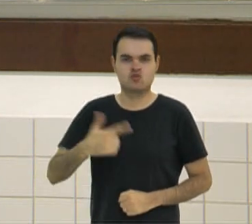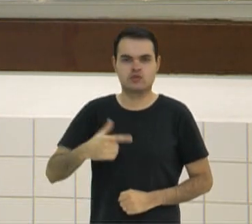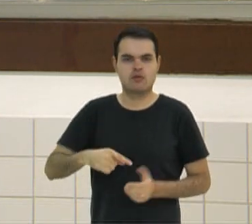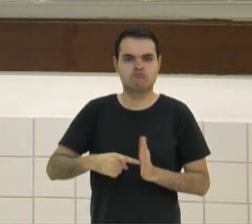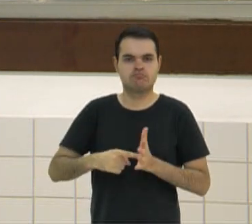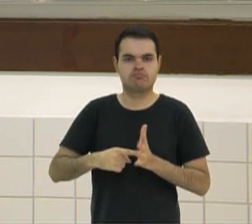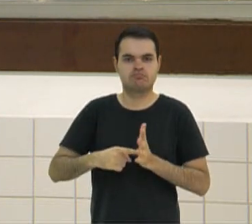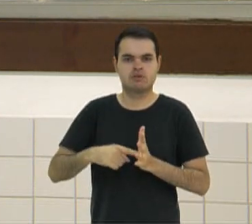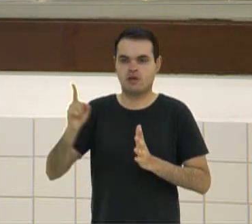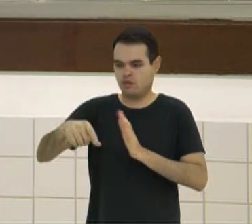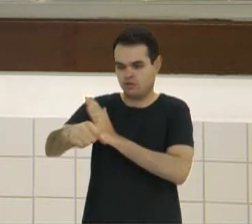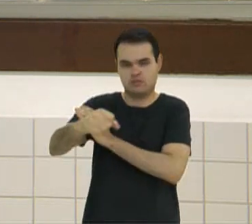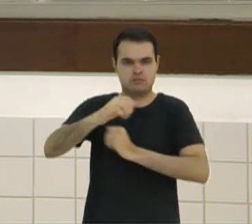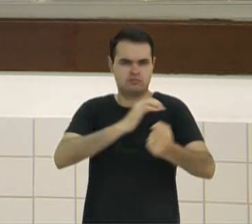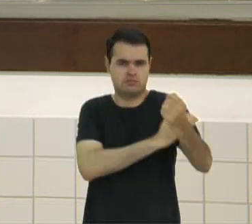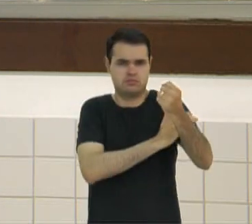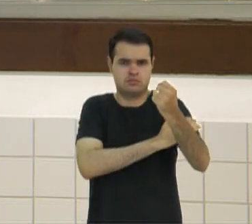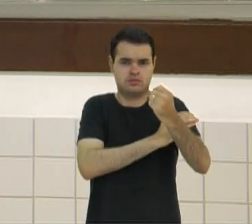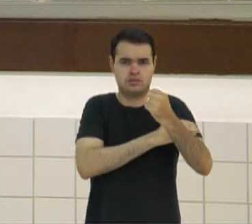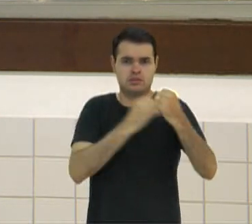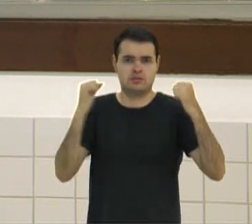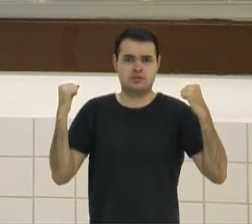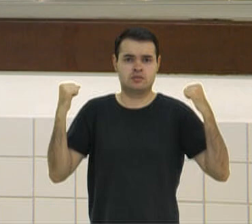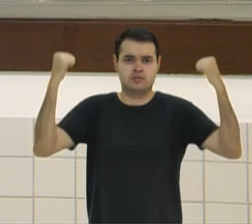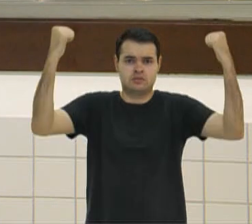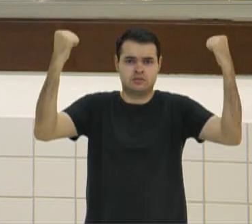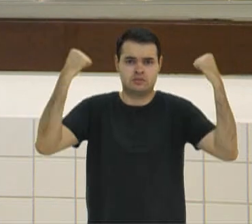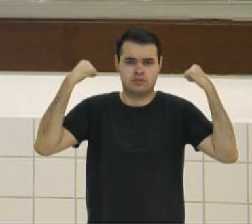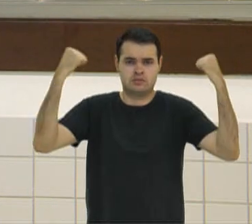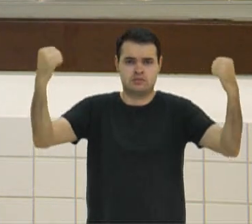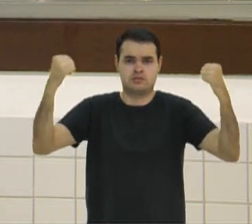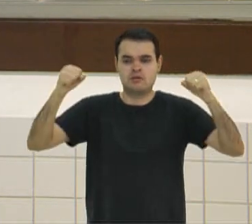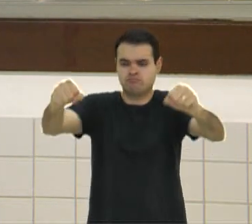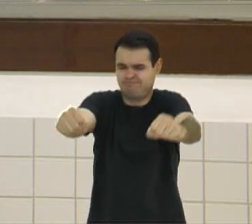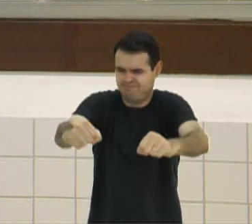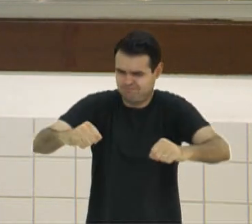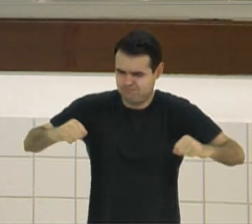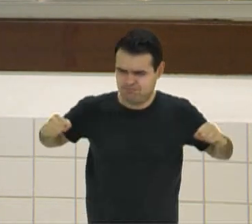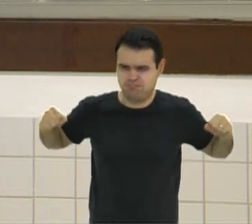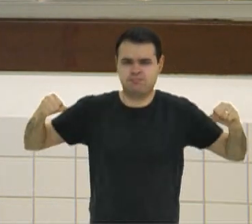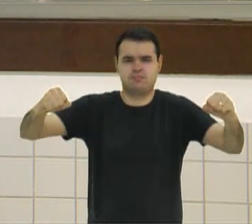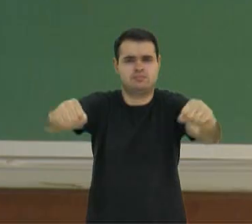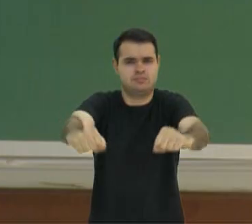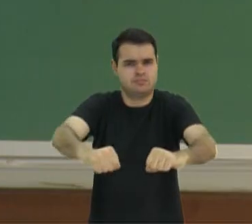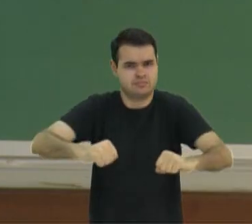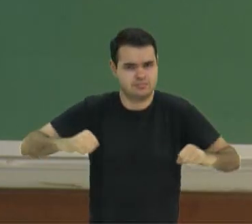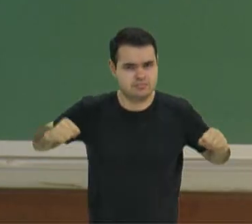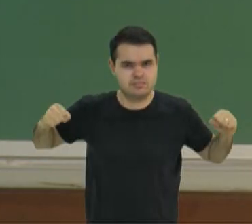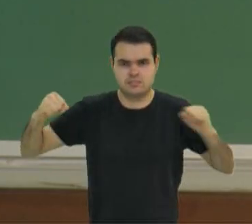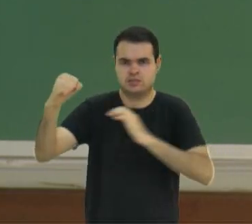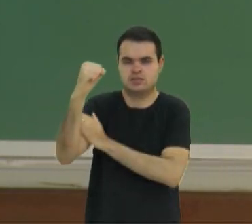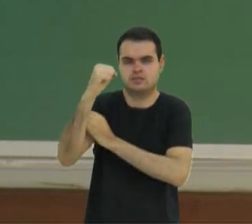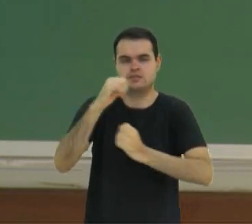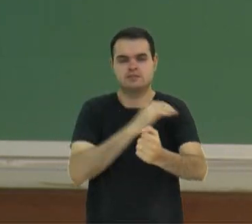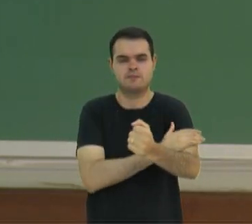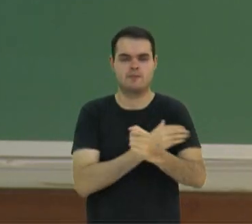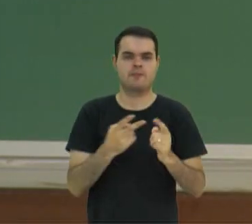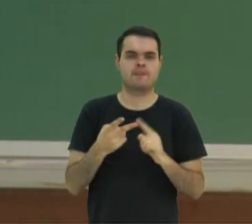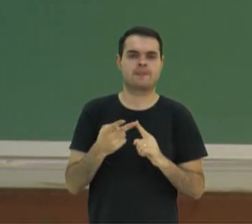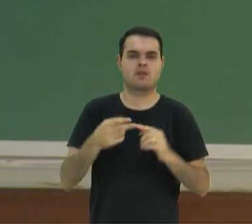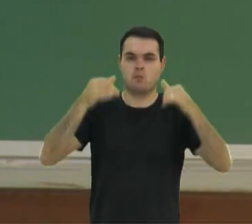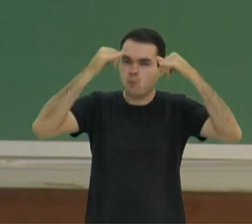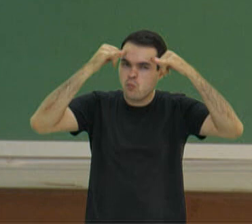no muque mesmo, né? Não tem academia, aquele negócio lá, é a famosa remada, né? O boi, a energia química do